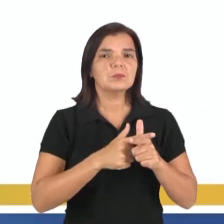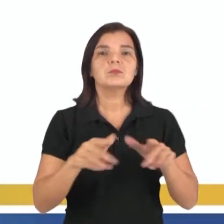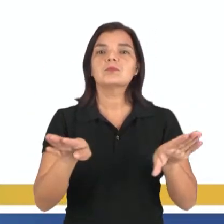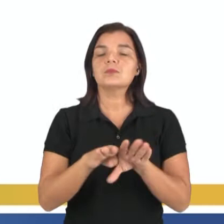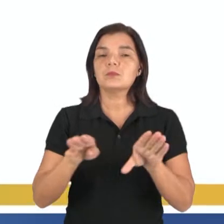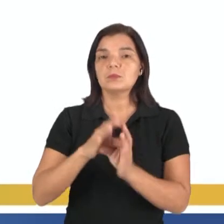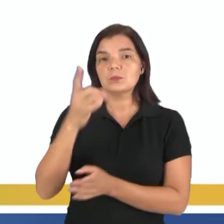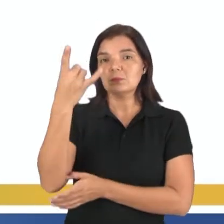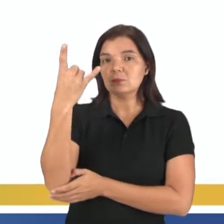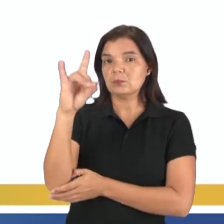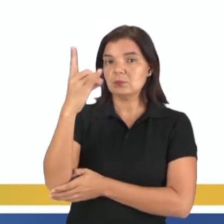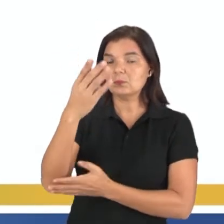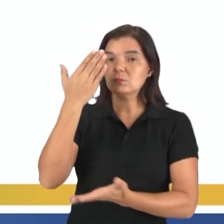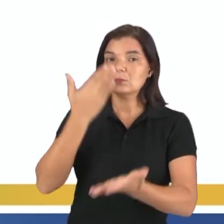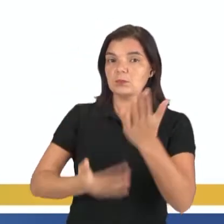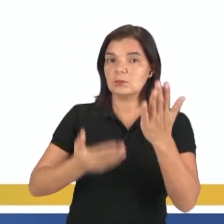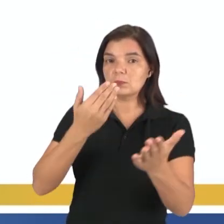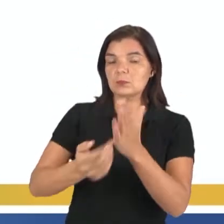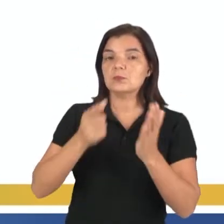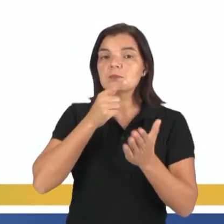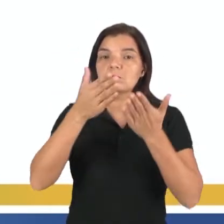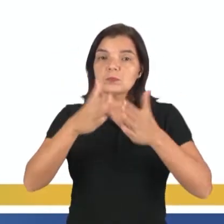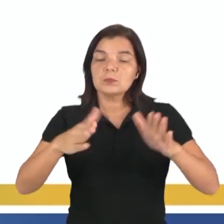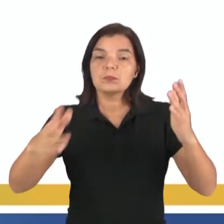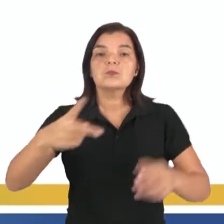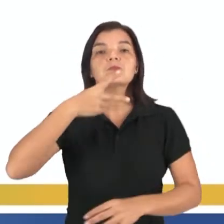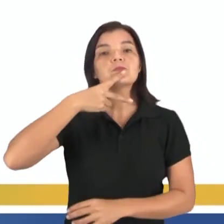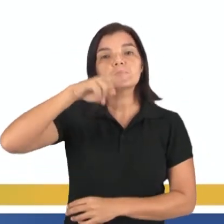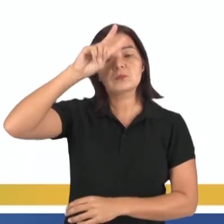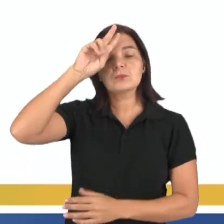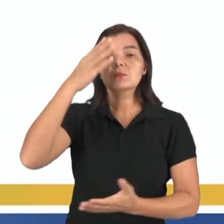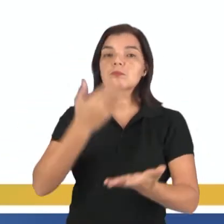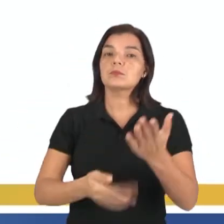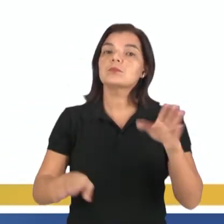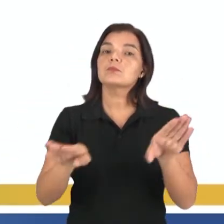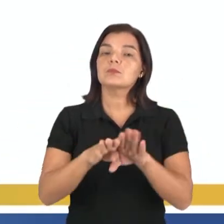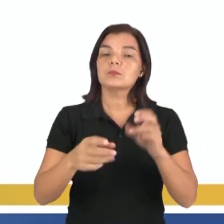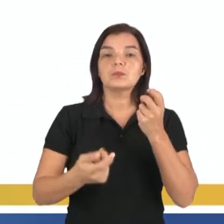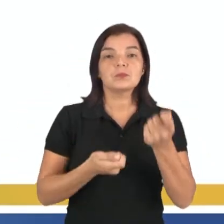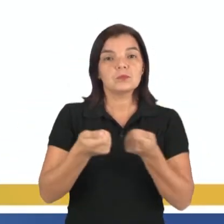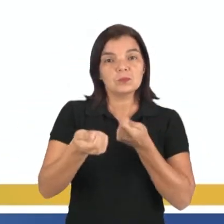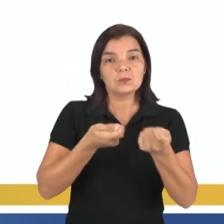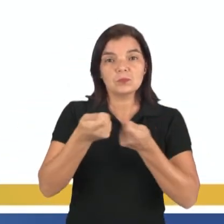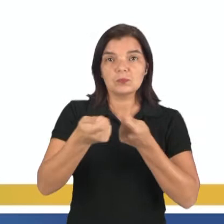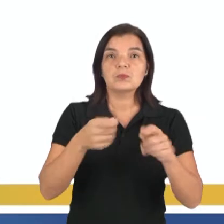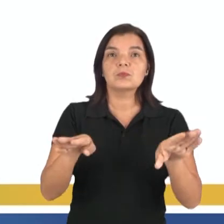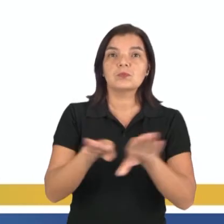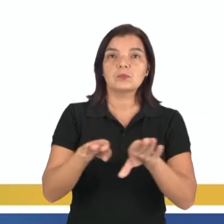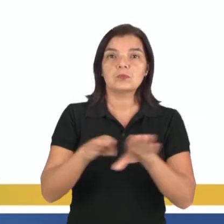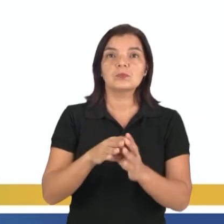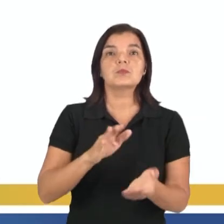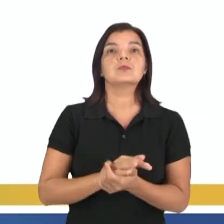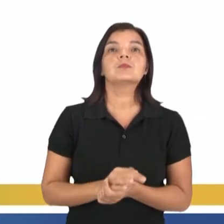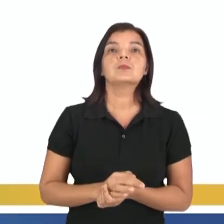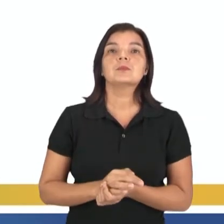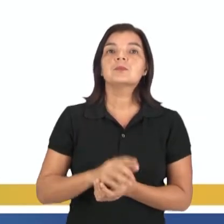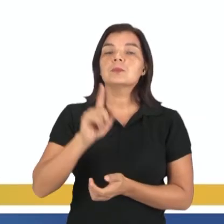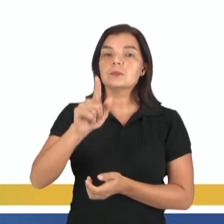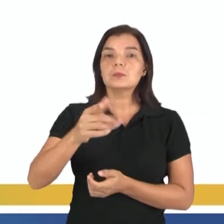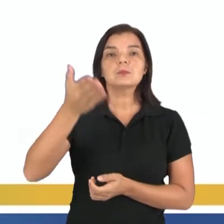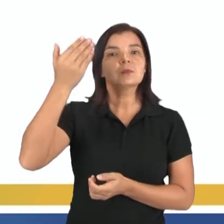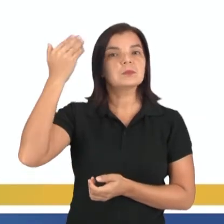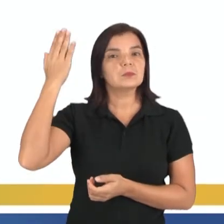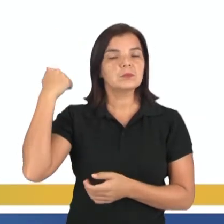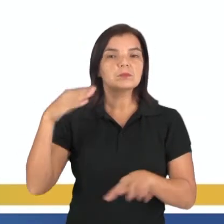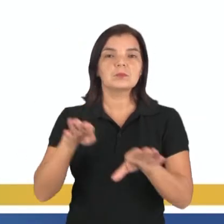Enquanto que a Bolívia perde a saída para o mar, o Peru vai perder o controle das jazidas de nitrato, como eu acabei dizendo, lá no deserto